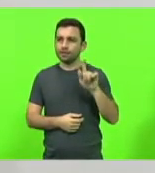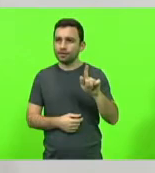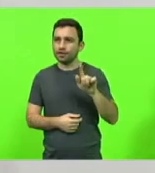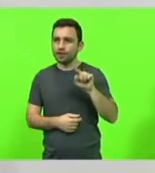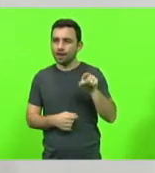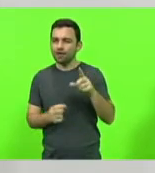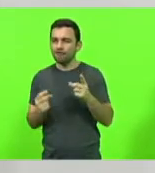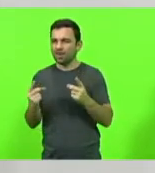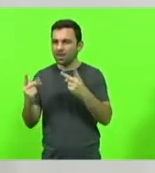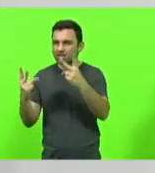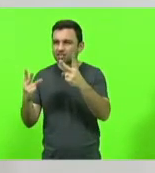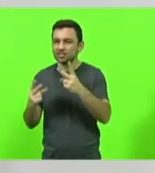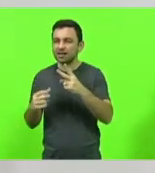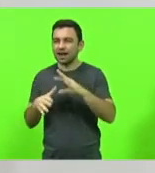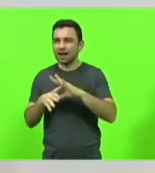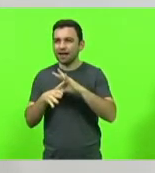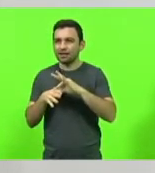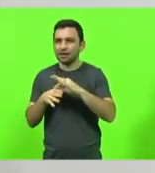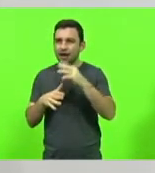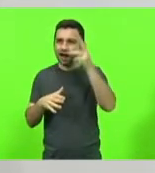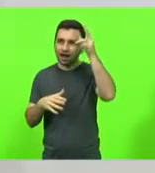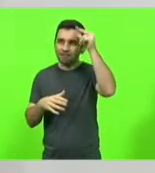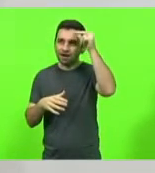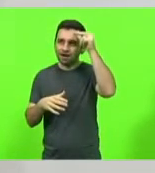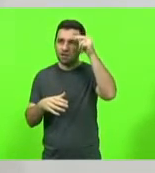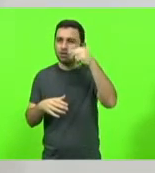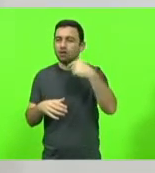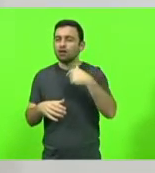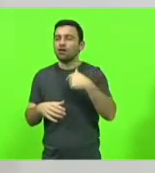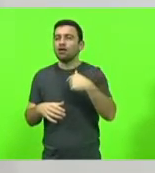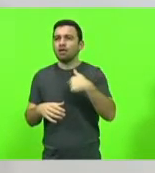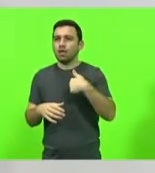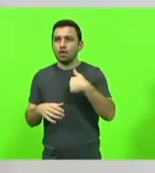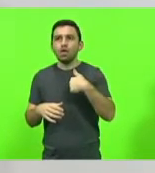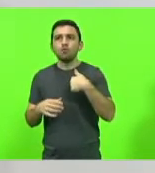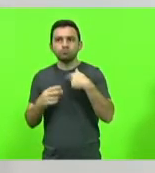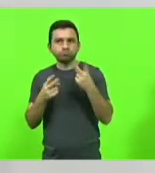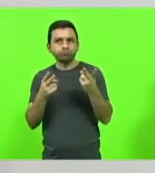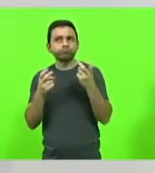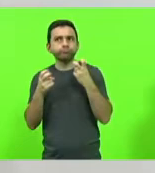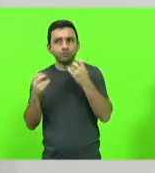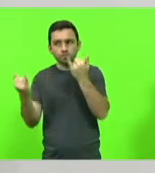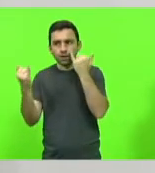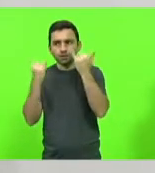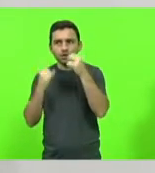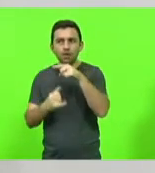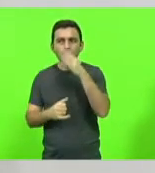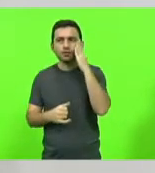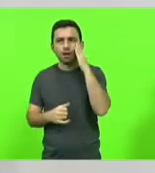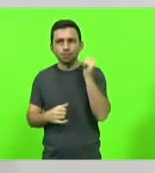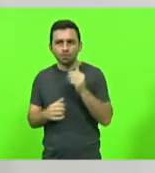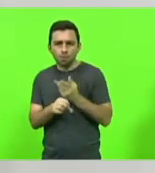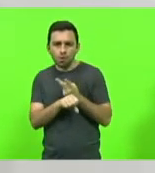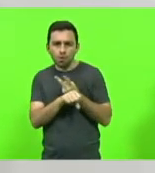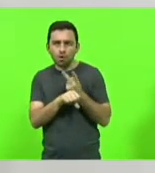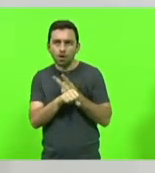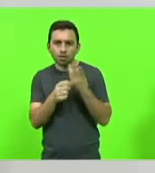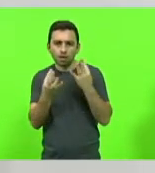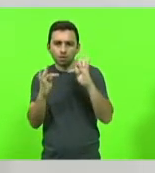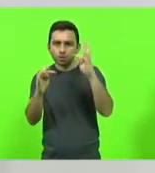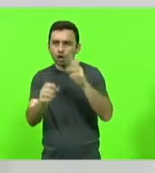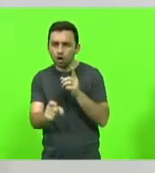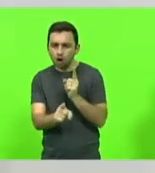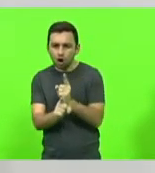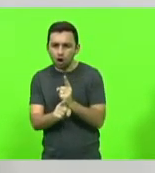nessa informação, eu sabia que havia fraudes em pescados também, procurei a tecnologia e, através de análise de DNA, nós descobrimos